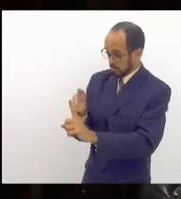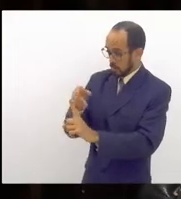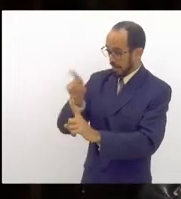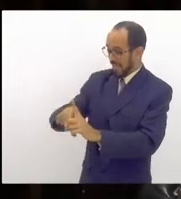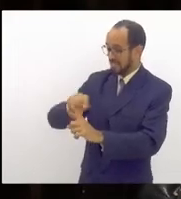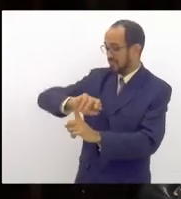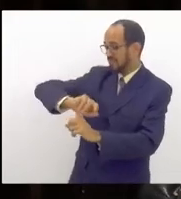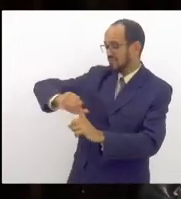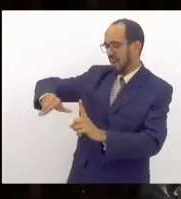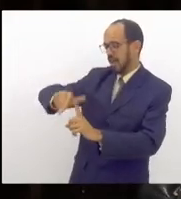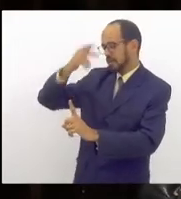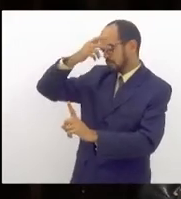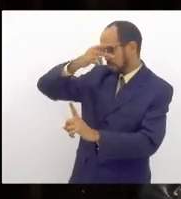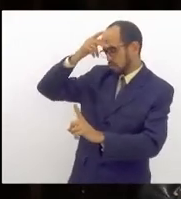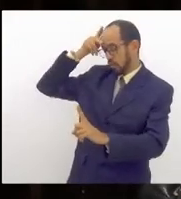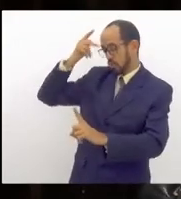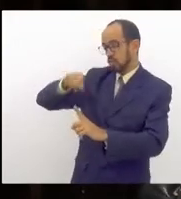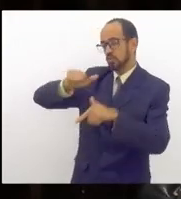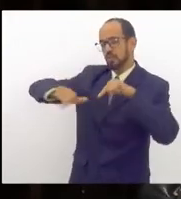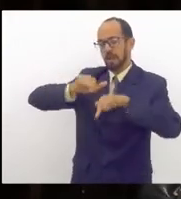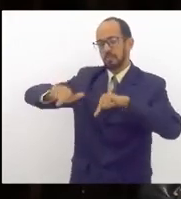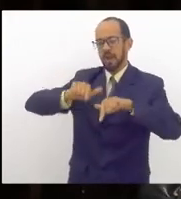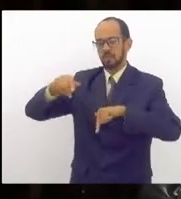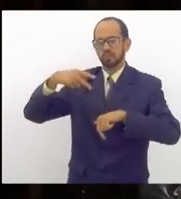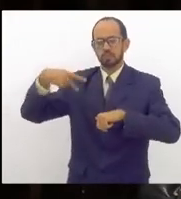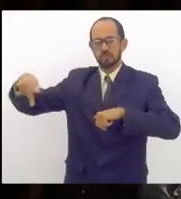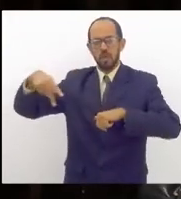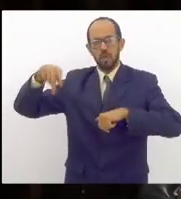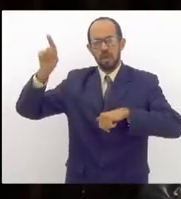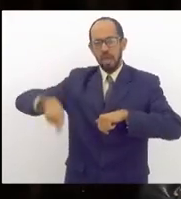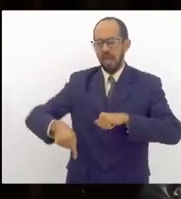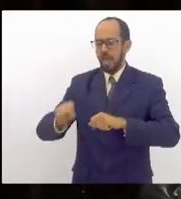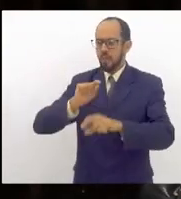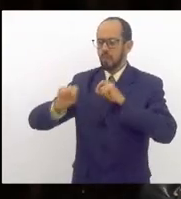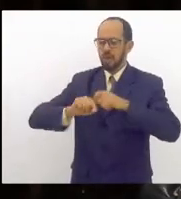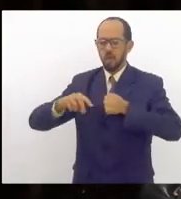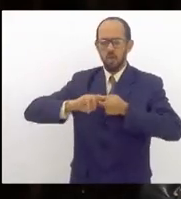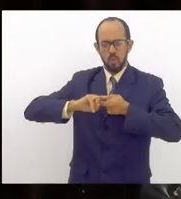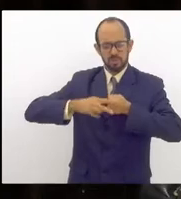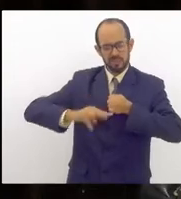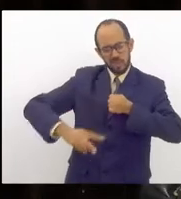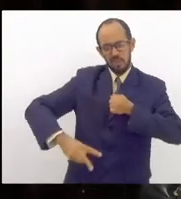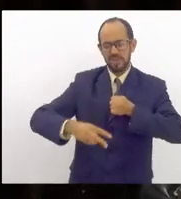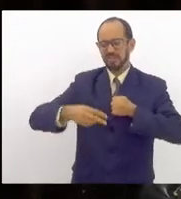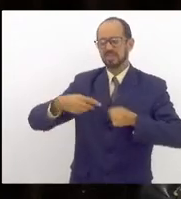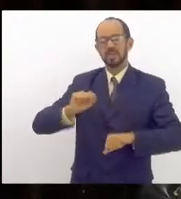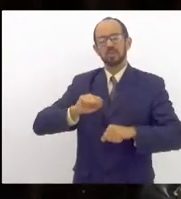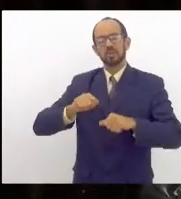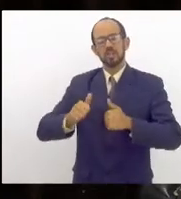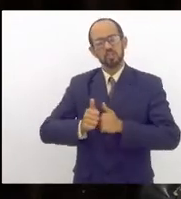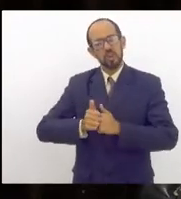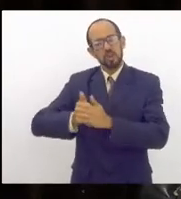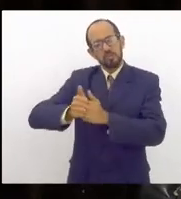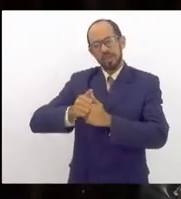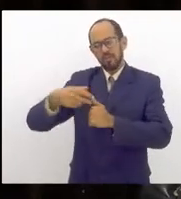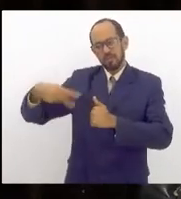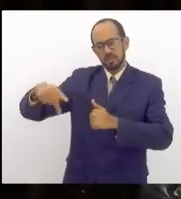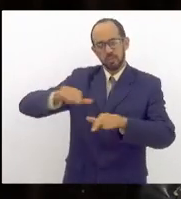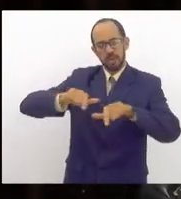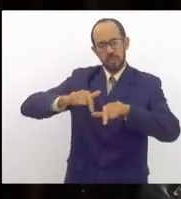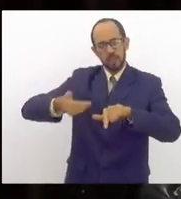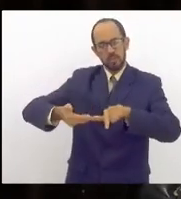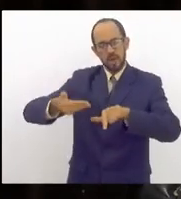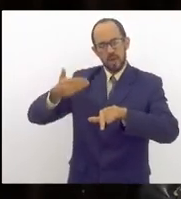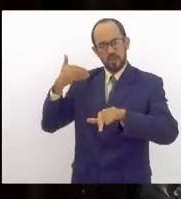e é e o trabalho que você apresenta é um dado concreto do que a gente já acompanhava o seu trabalho a gente já né reconhecia e